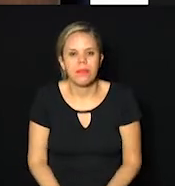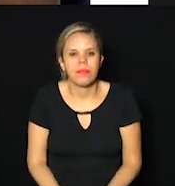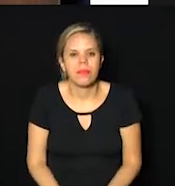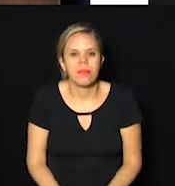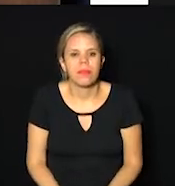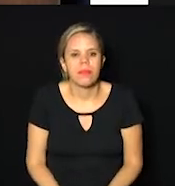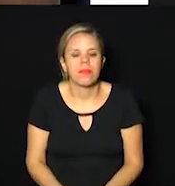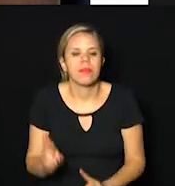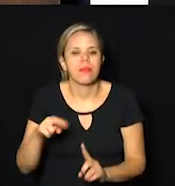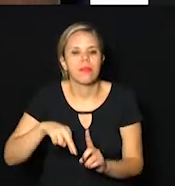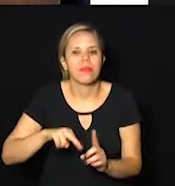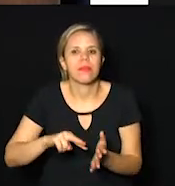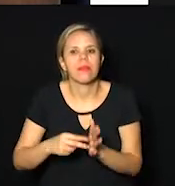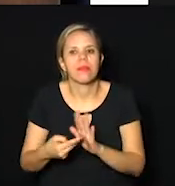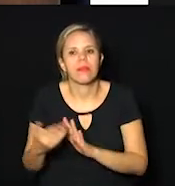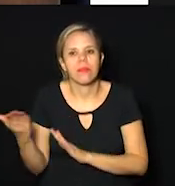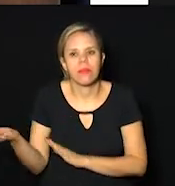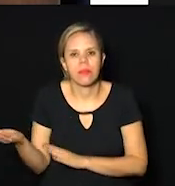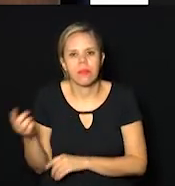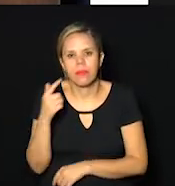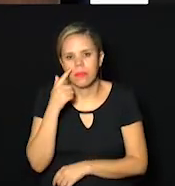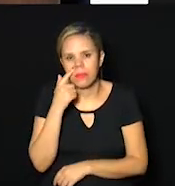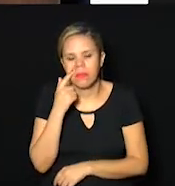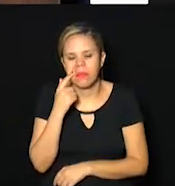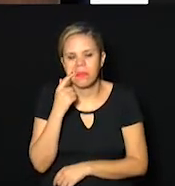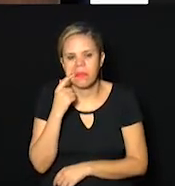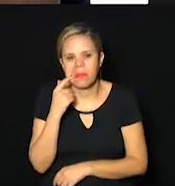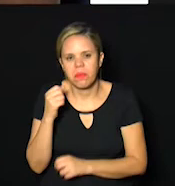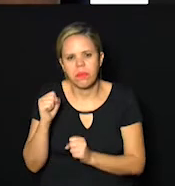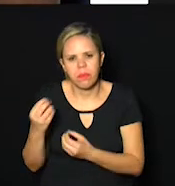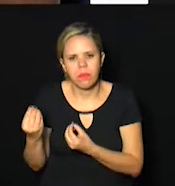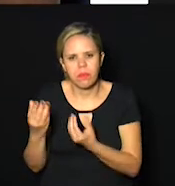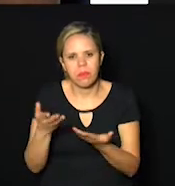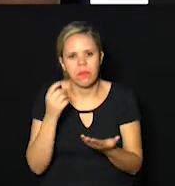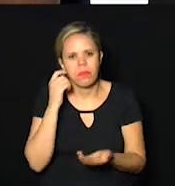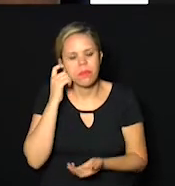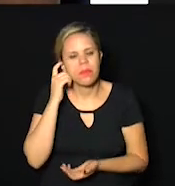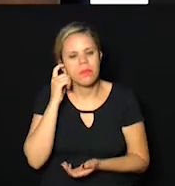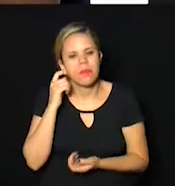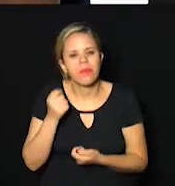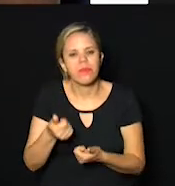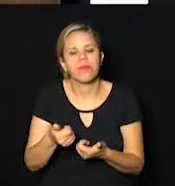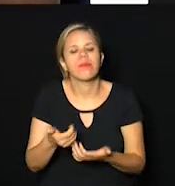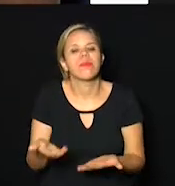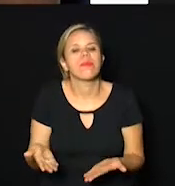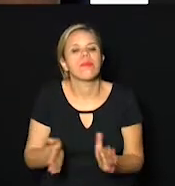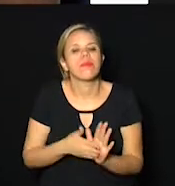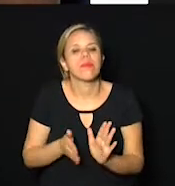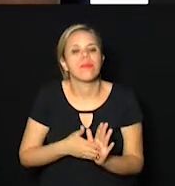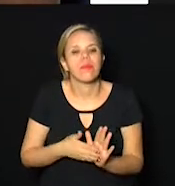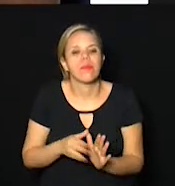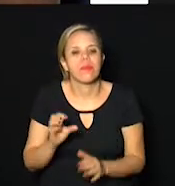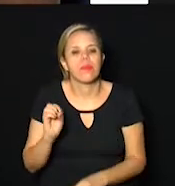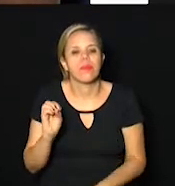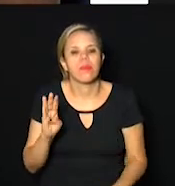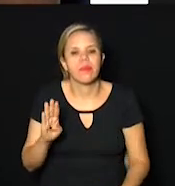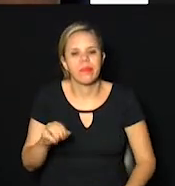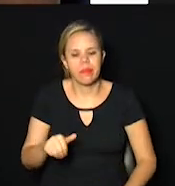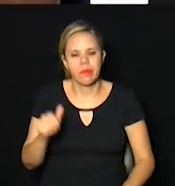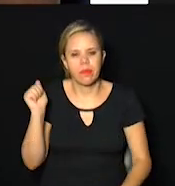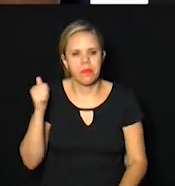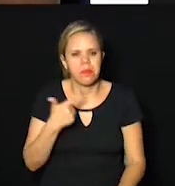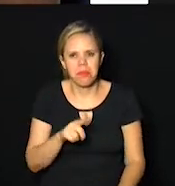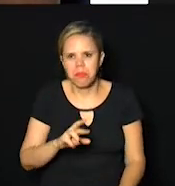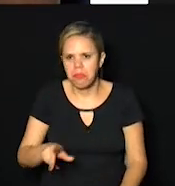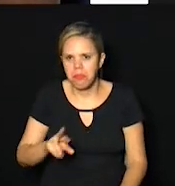representando aquilo que ele podia entregar. O Obama não era uma pessoa experiente,